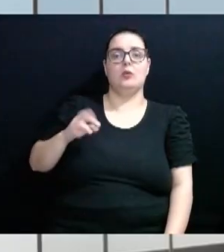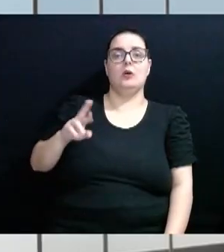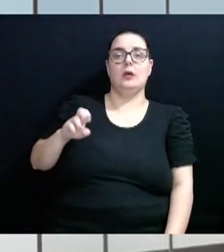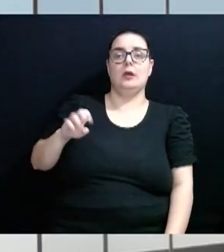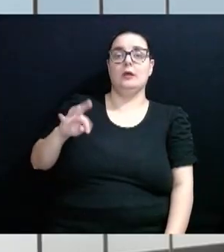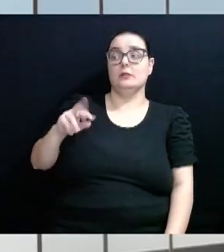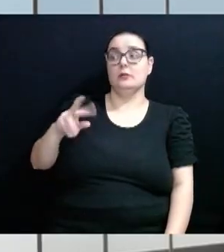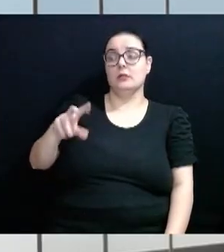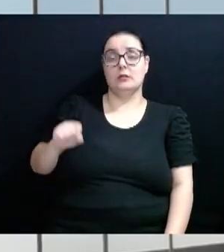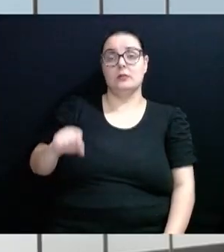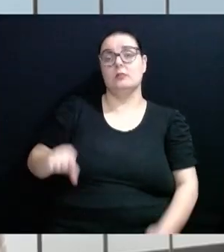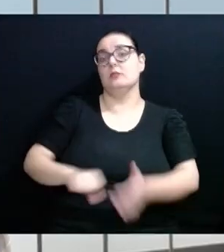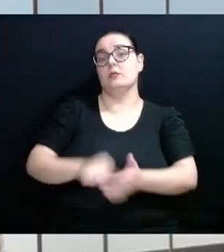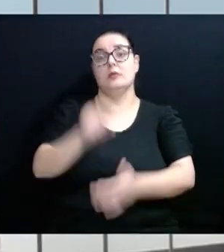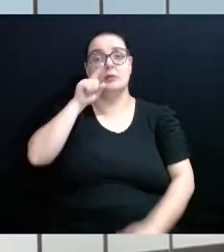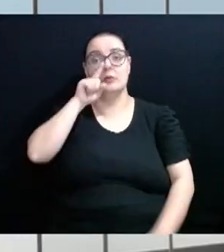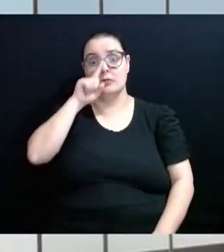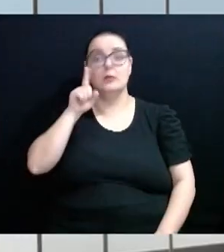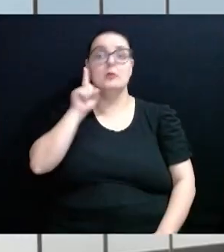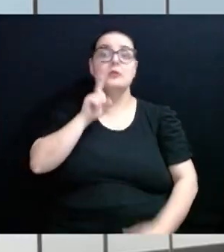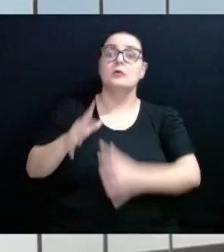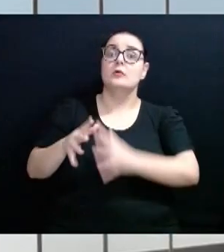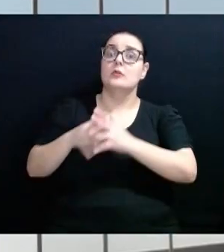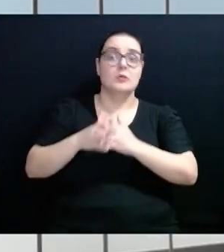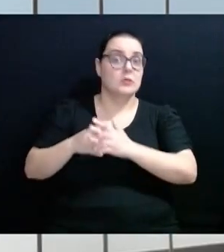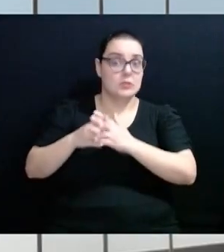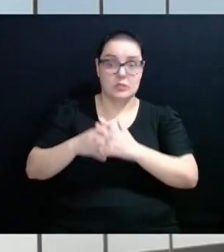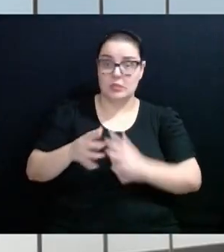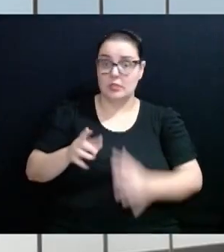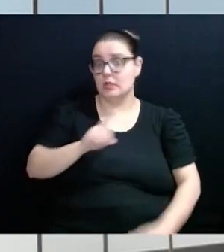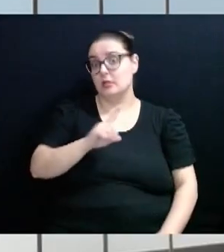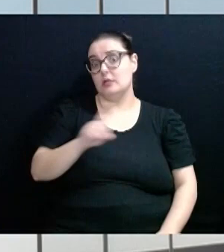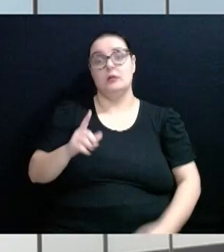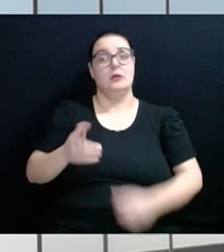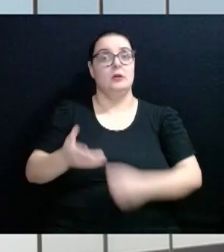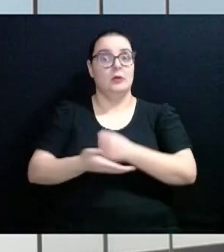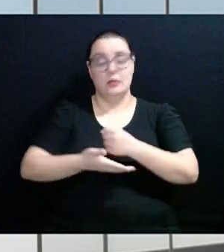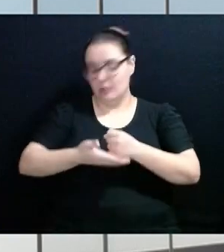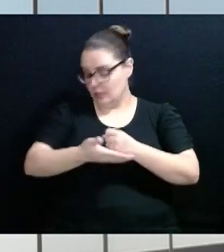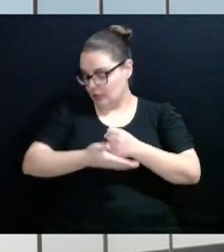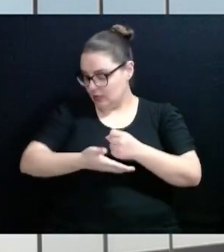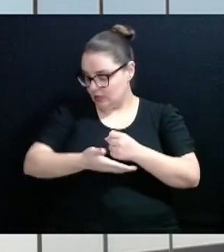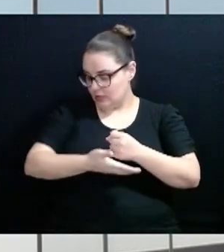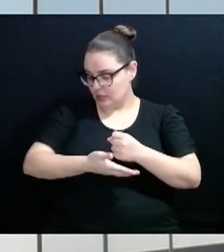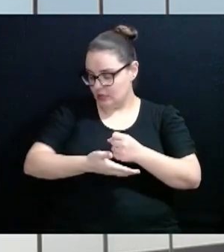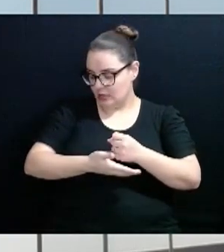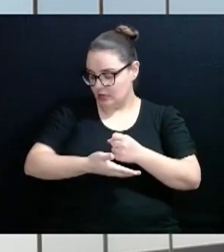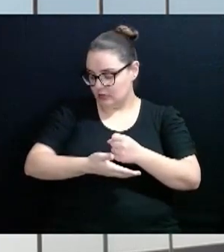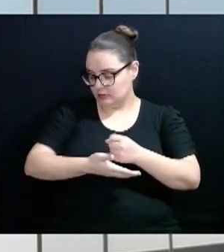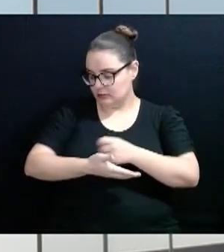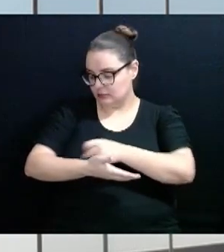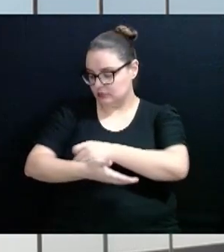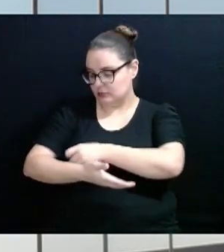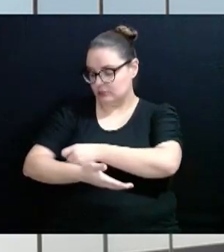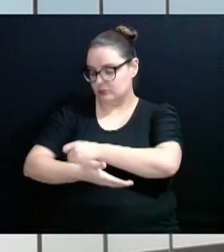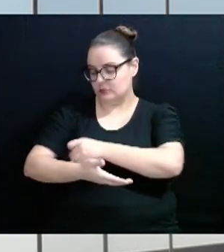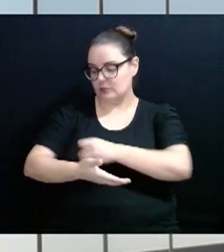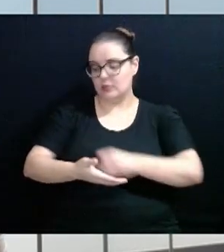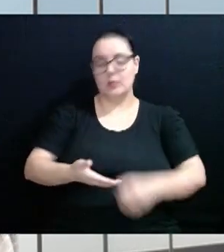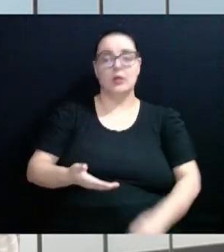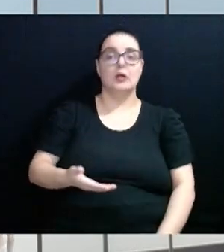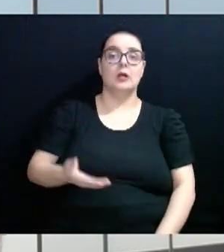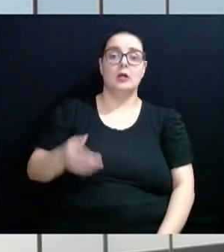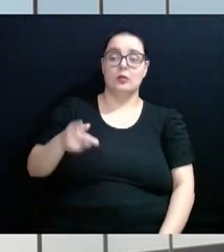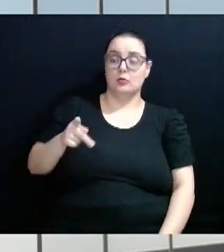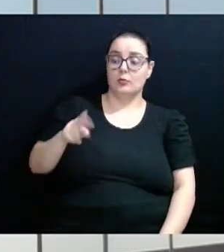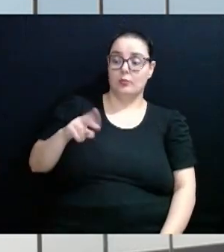Estados Unidos, né, que não está baseado em um princípio da reciprocidade,